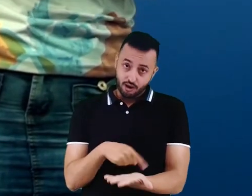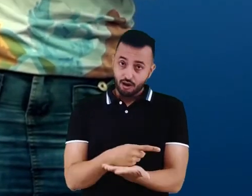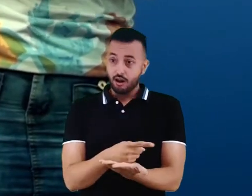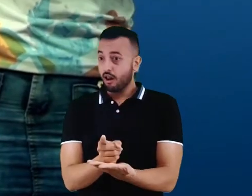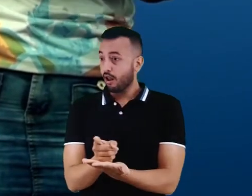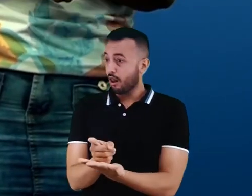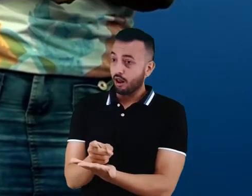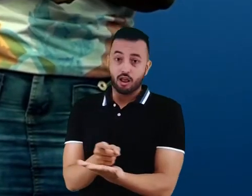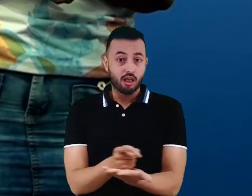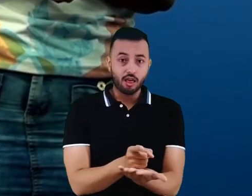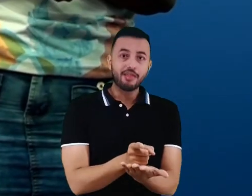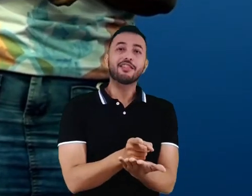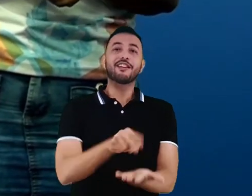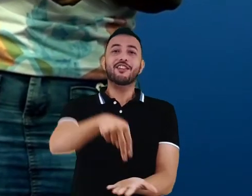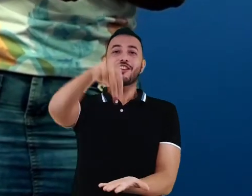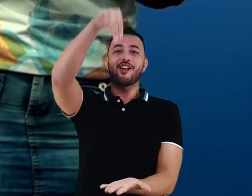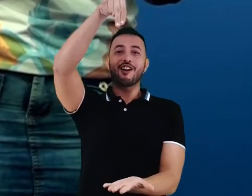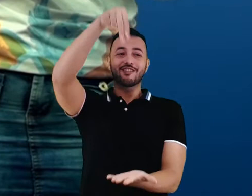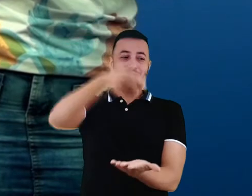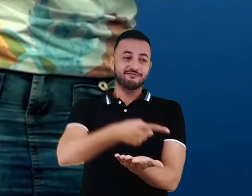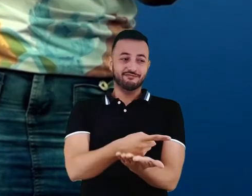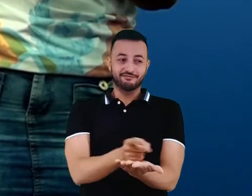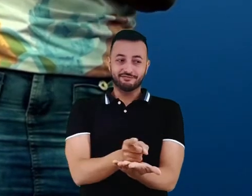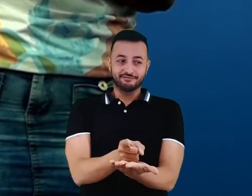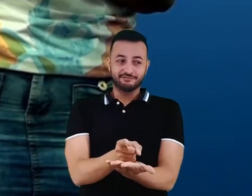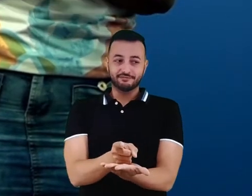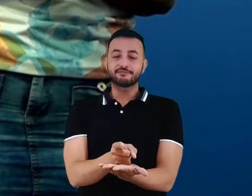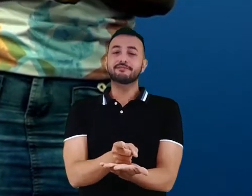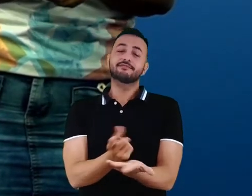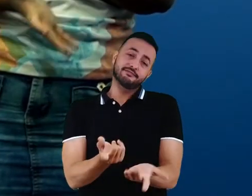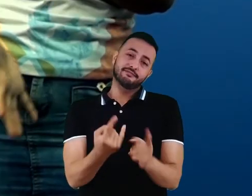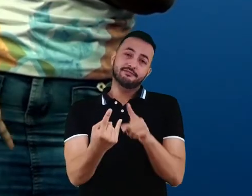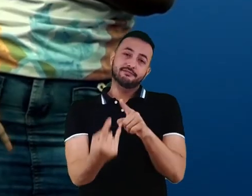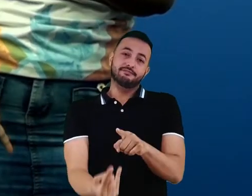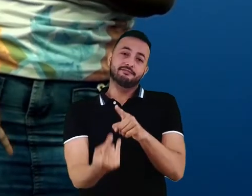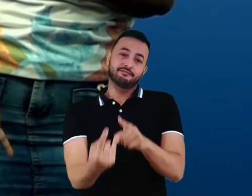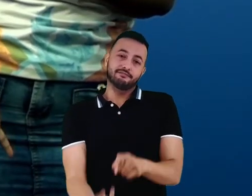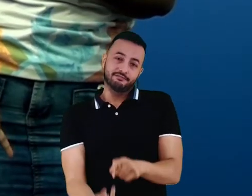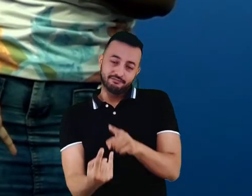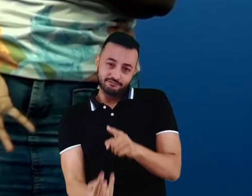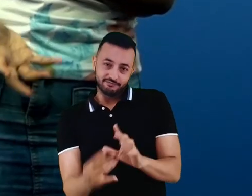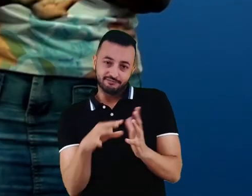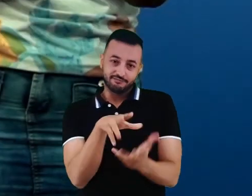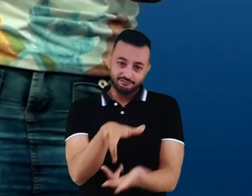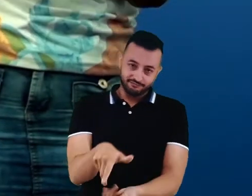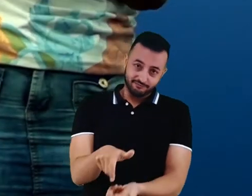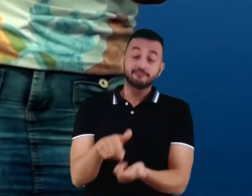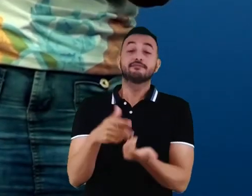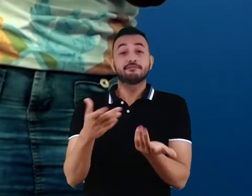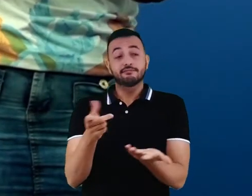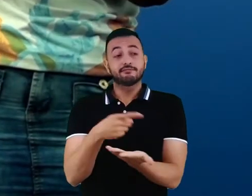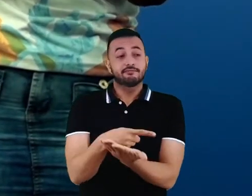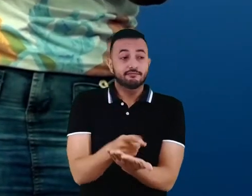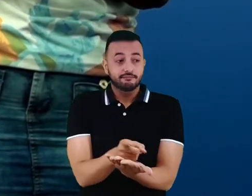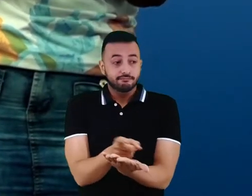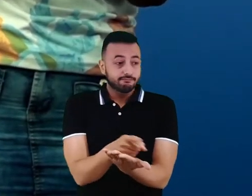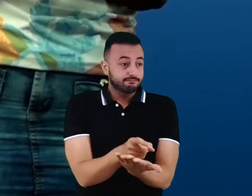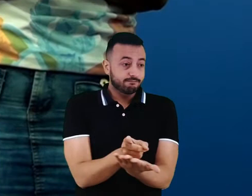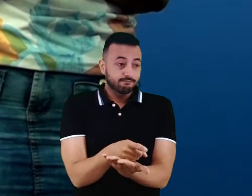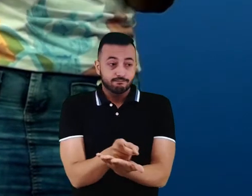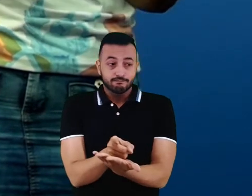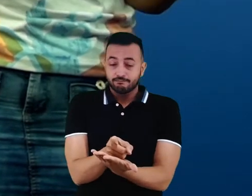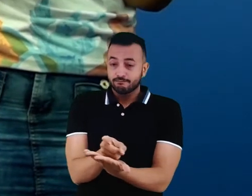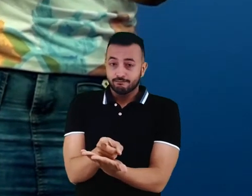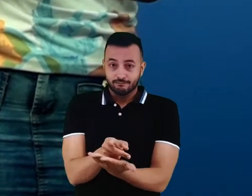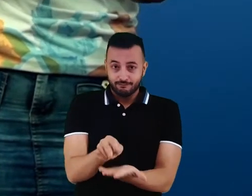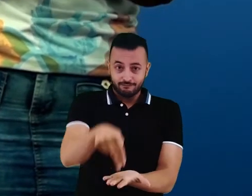apontar sempre para o norte, tá? Que é uma ligação magnética com o nosso planeta Terra. Então, ela sempre está ali apontando para o